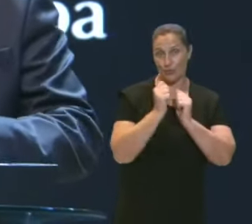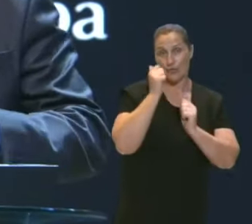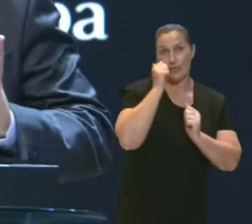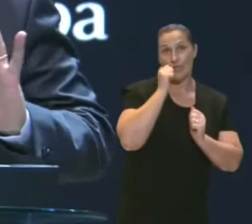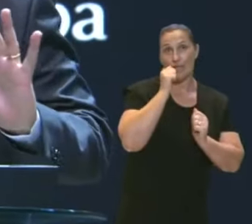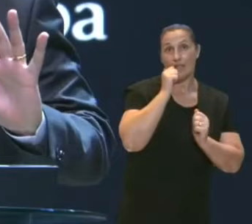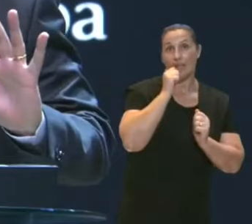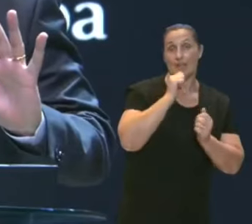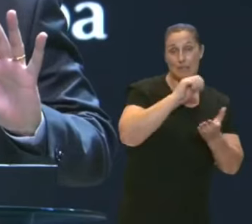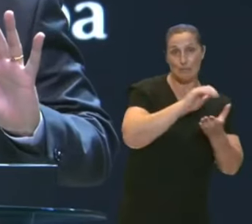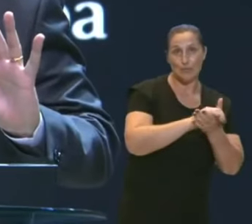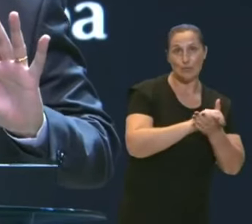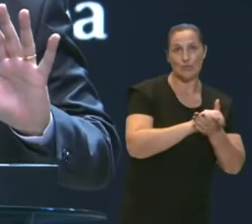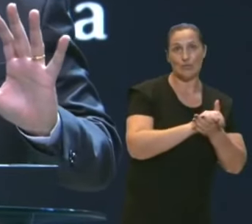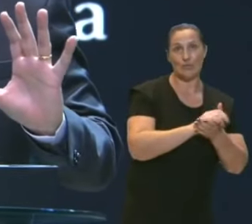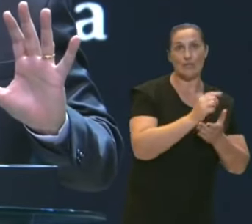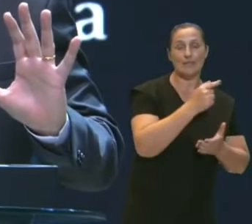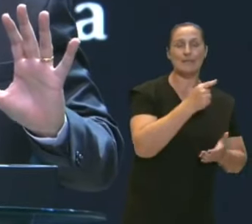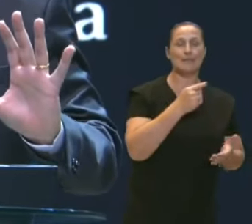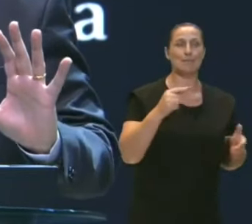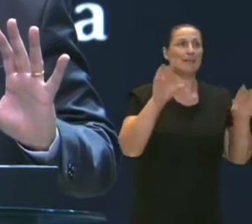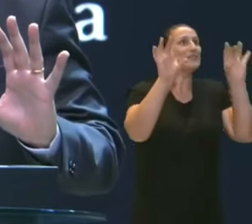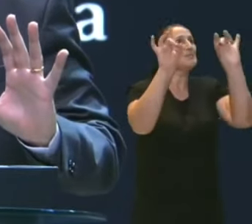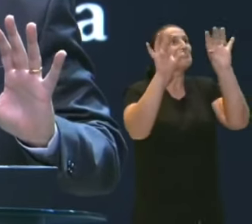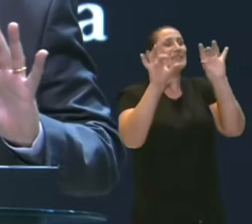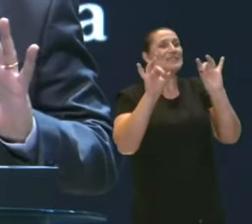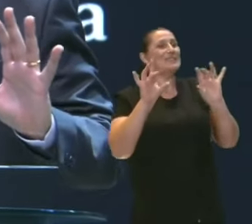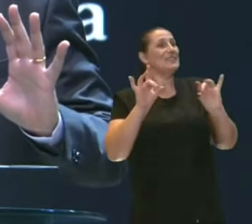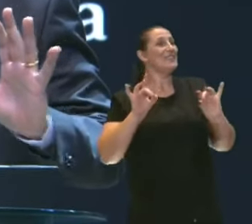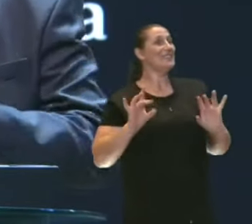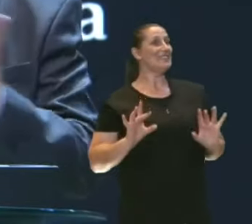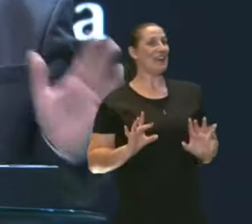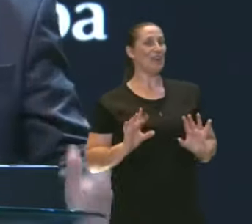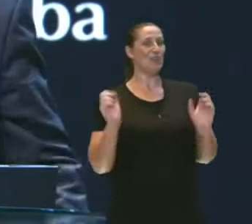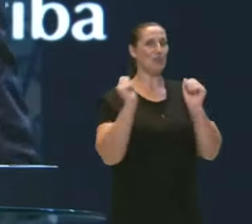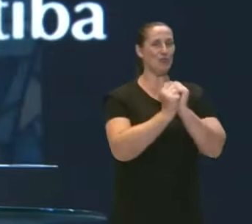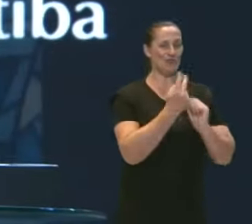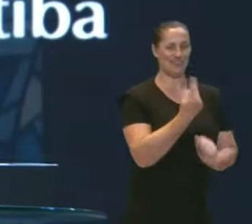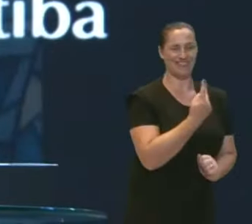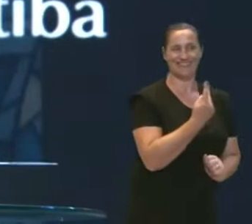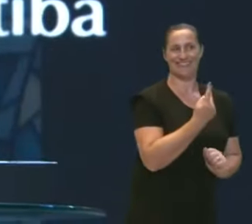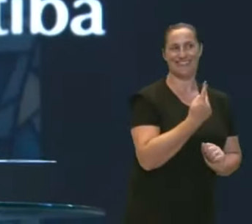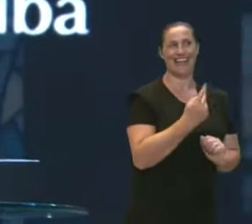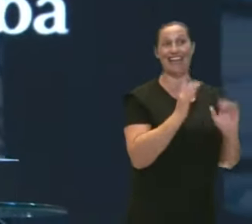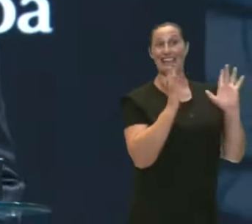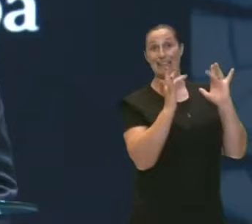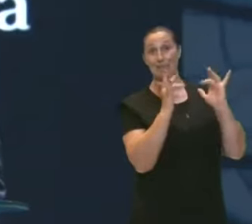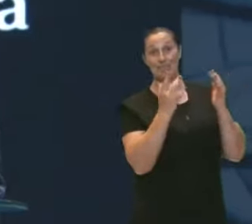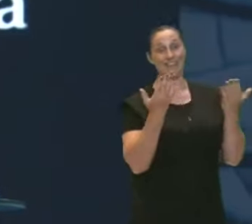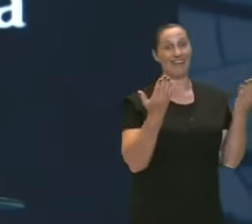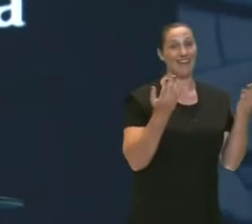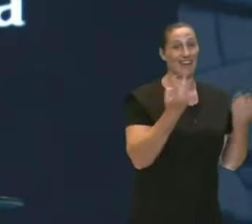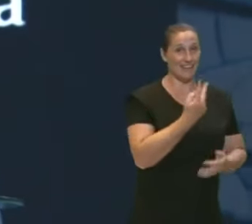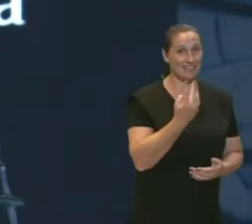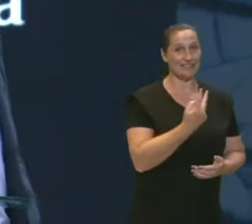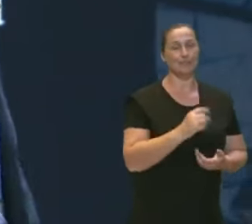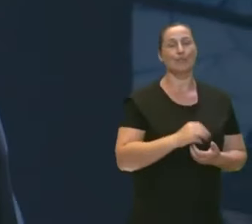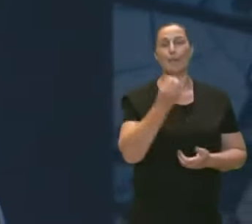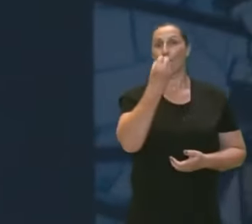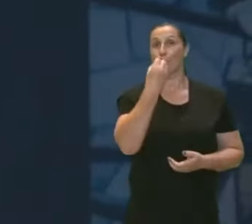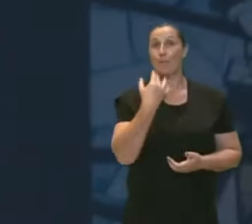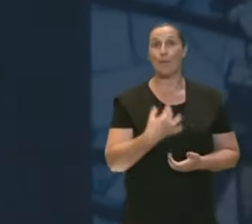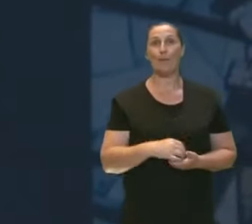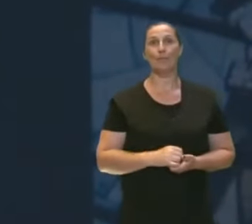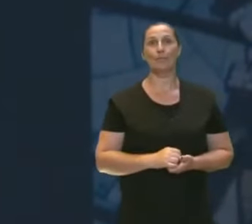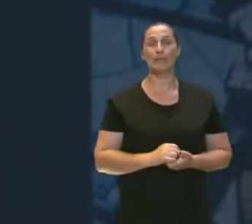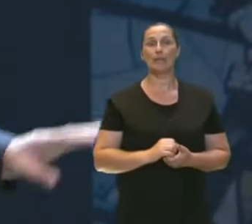numa semana de lua de mel, né? Opa, que delícia, vamos namorar, vai ser bom demais. E aí então,